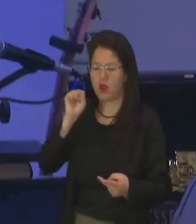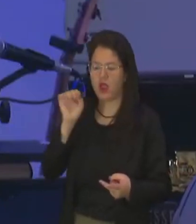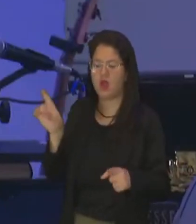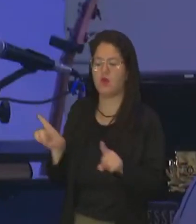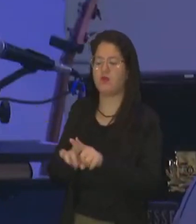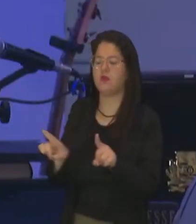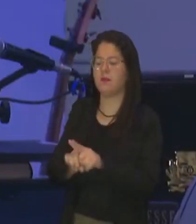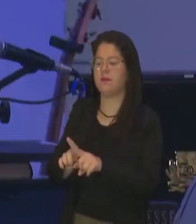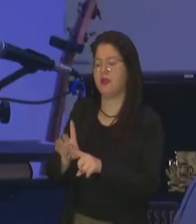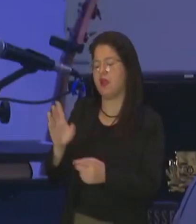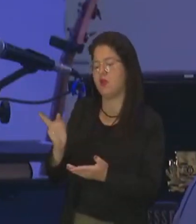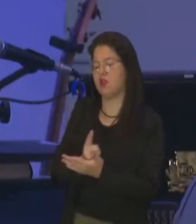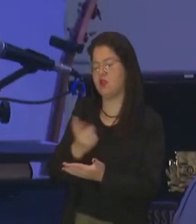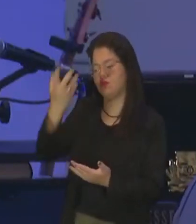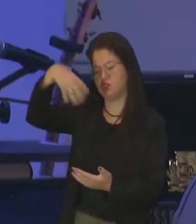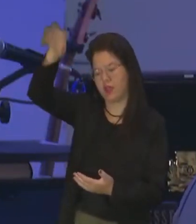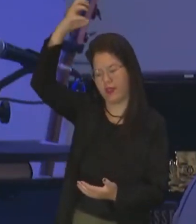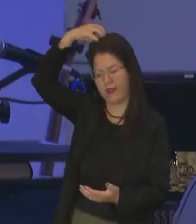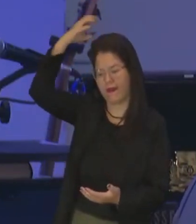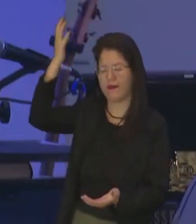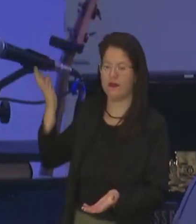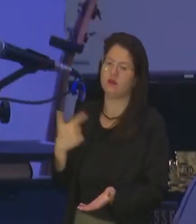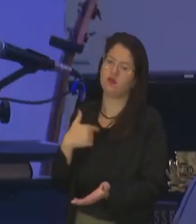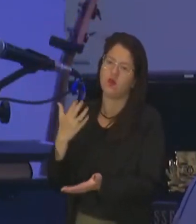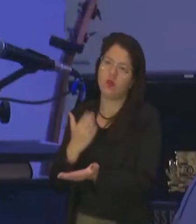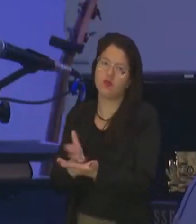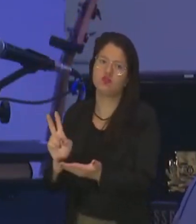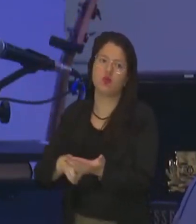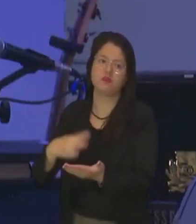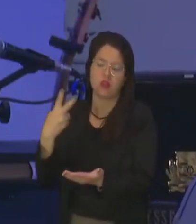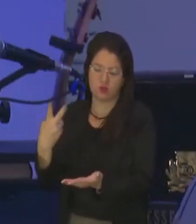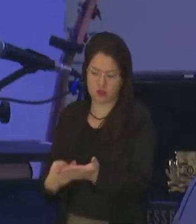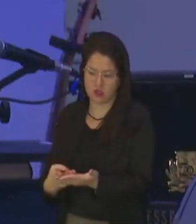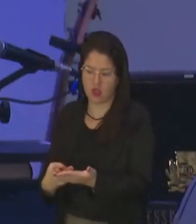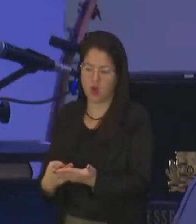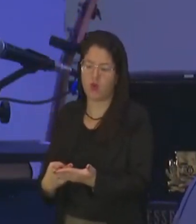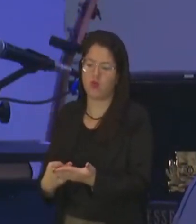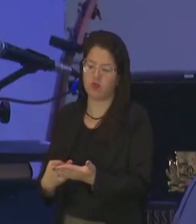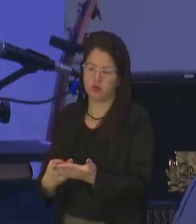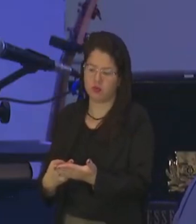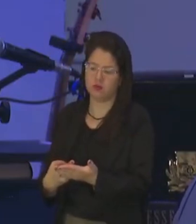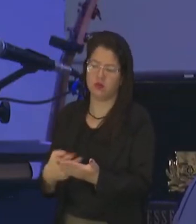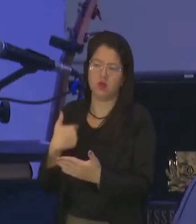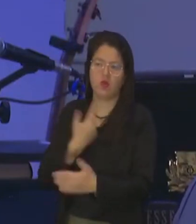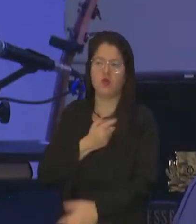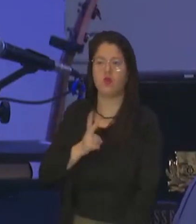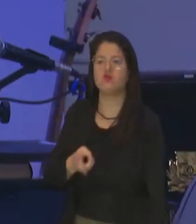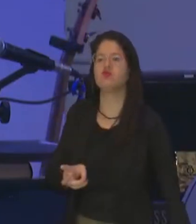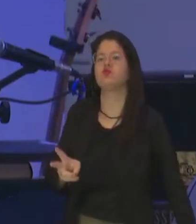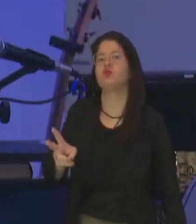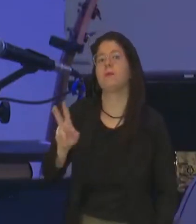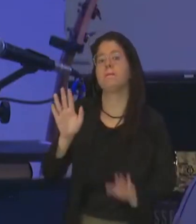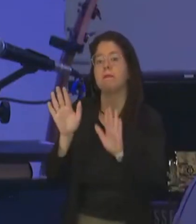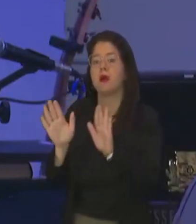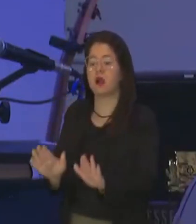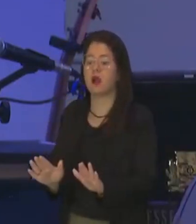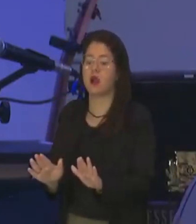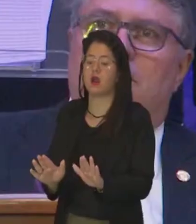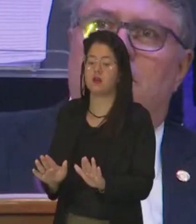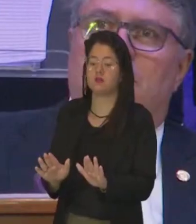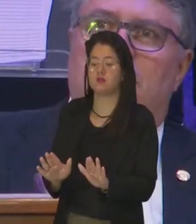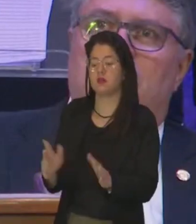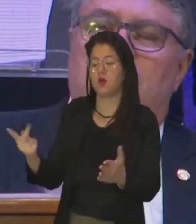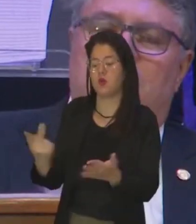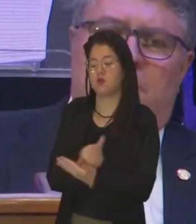né? E então, assim que eu comecei e assim que nós estamos continuando, mas de uns anos para